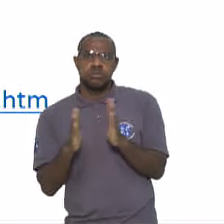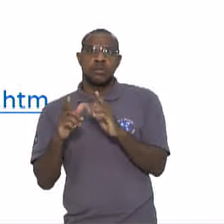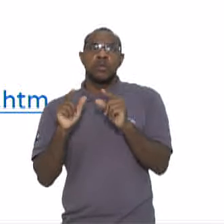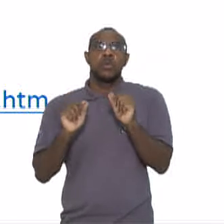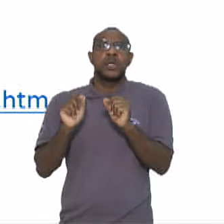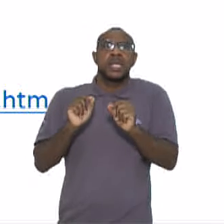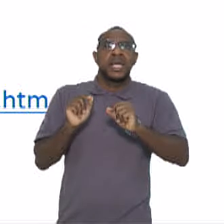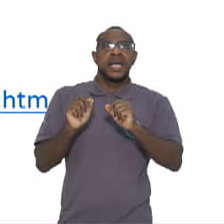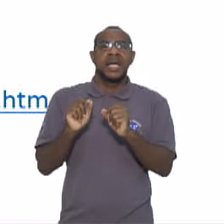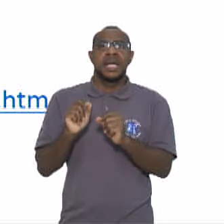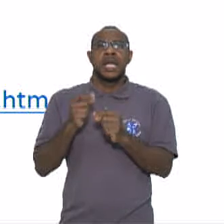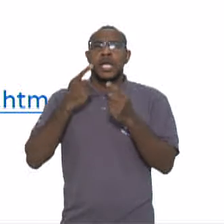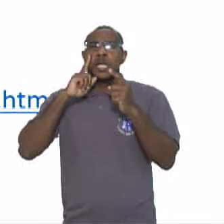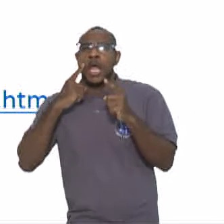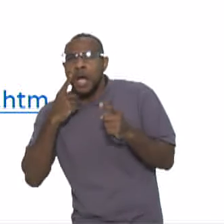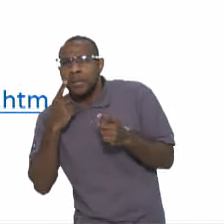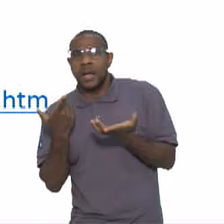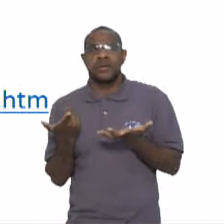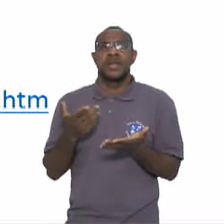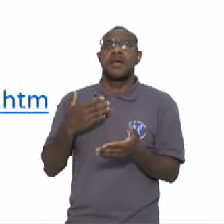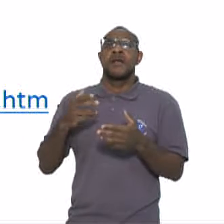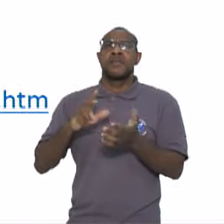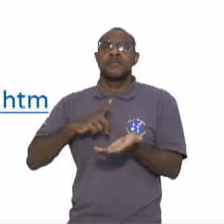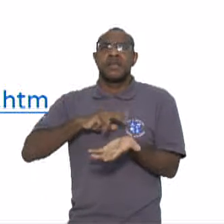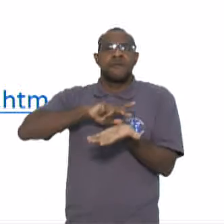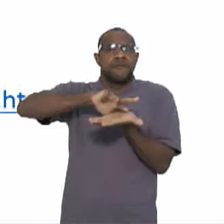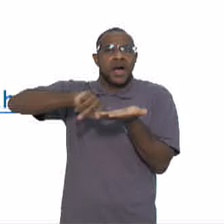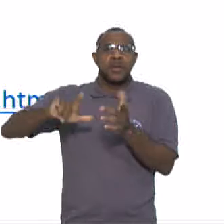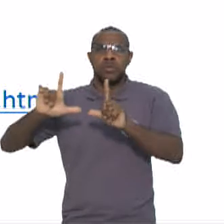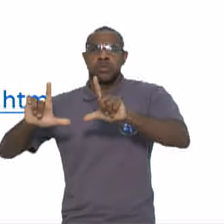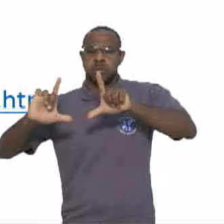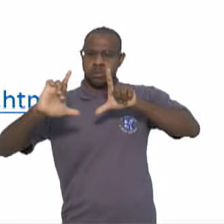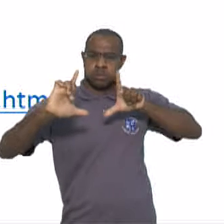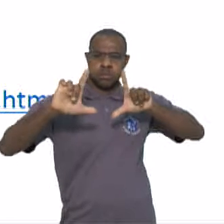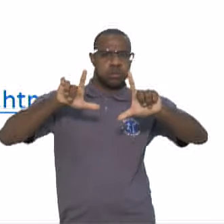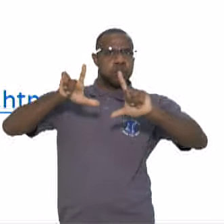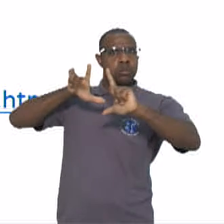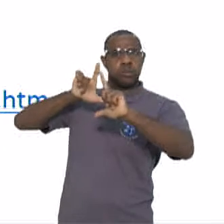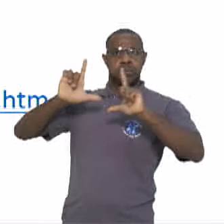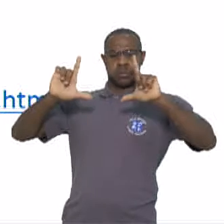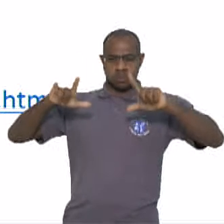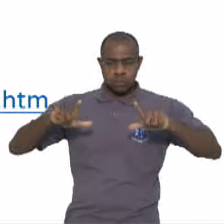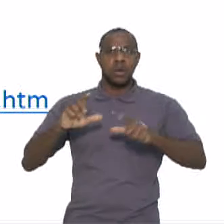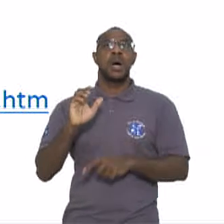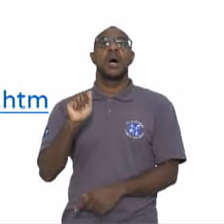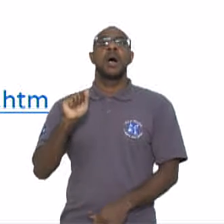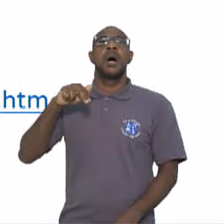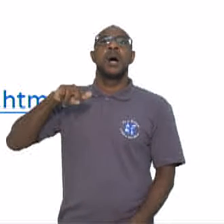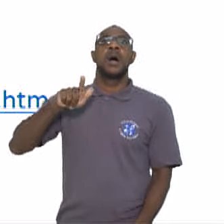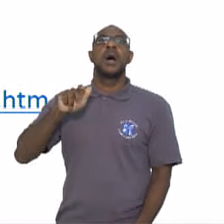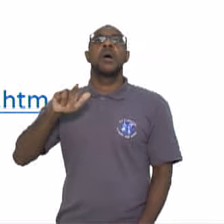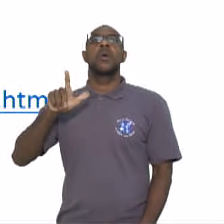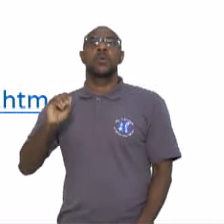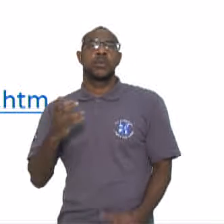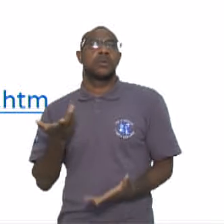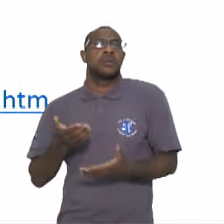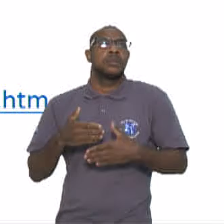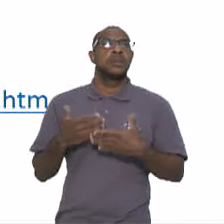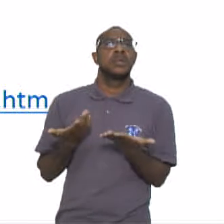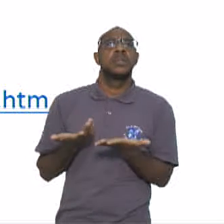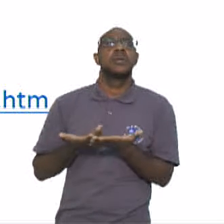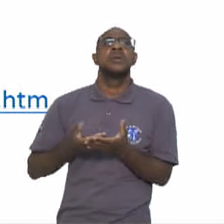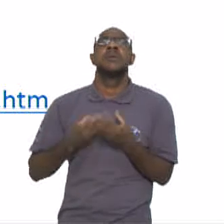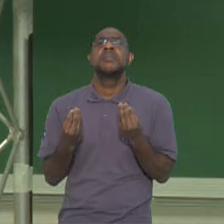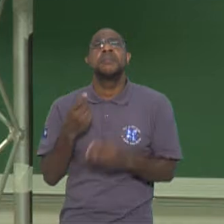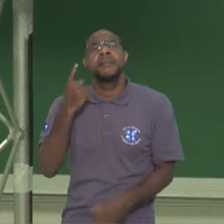e tempo, que pode ter vários ângulos, planos ou tomadas. Então vamos por partes. Uma unidade dramática.